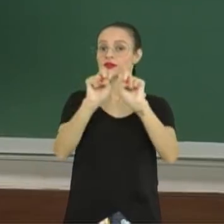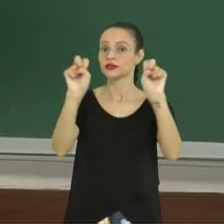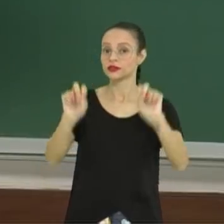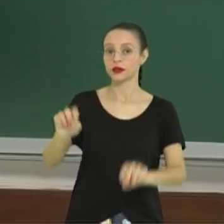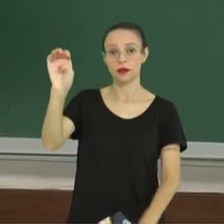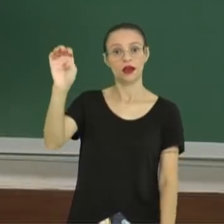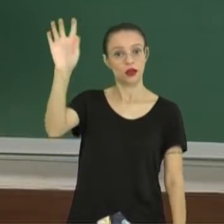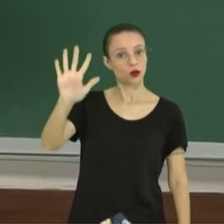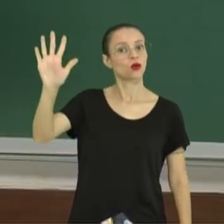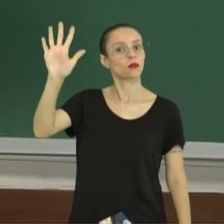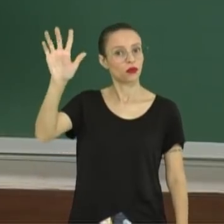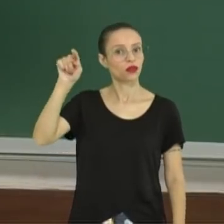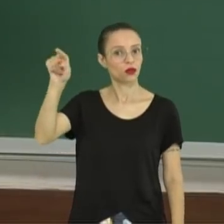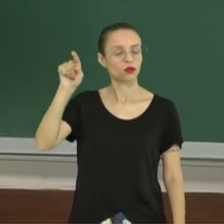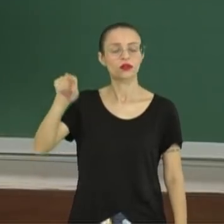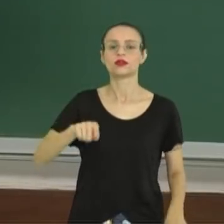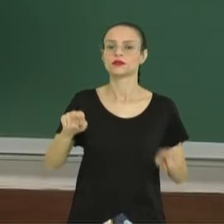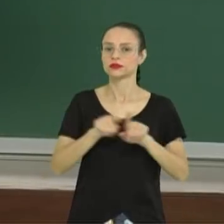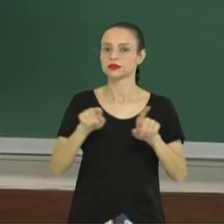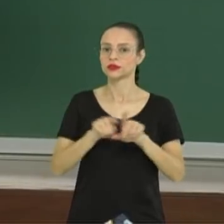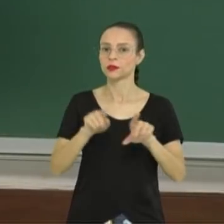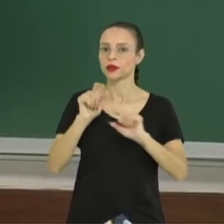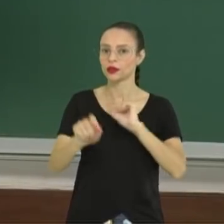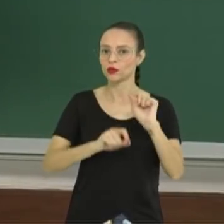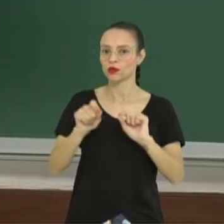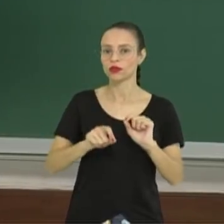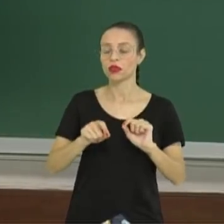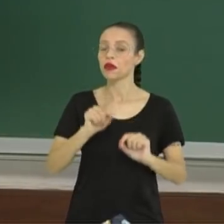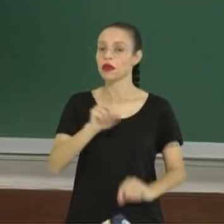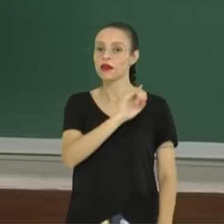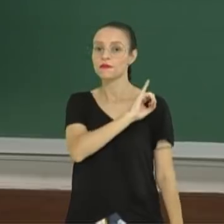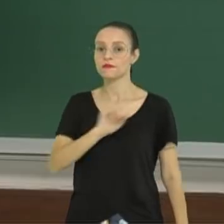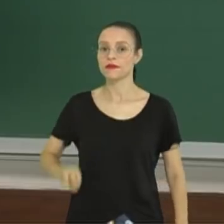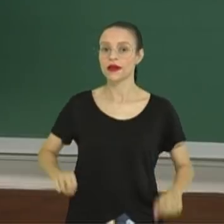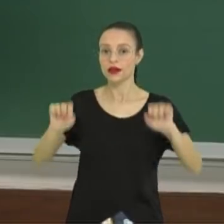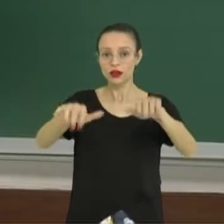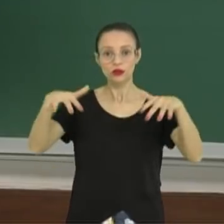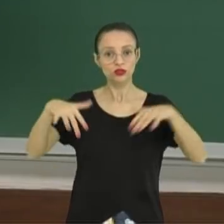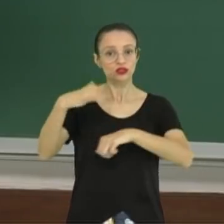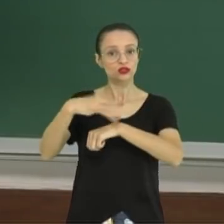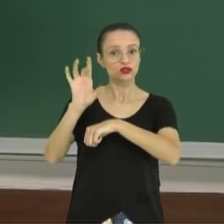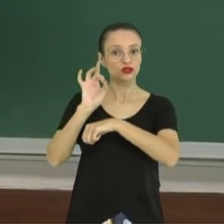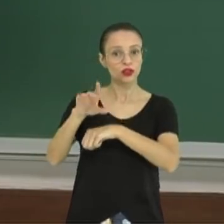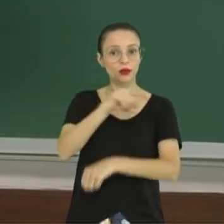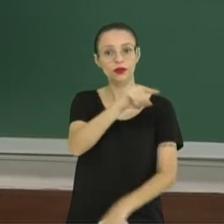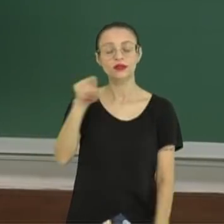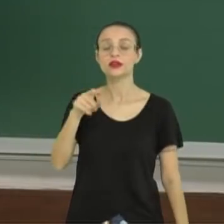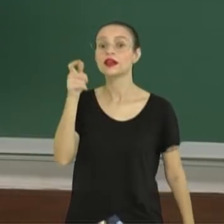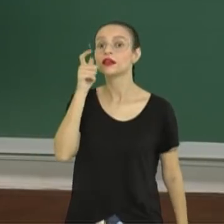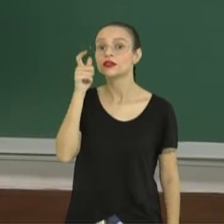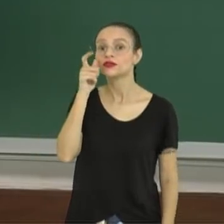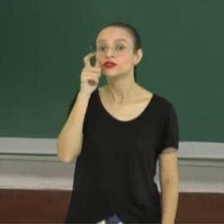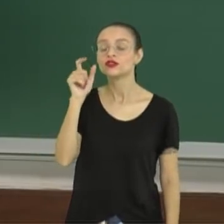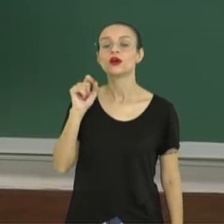europeu, né? Era também pautado por impérios. Inclusive fica a dica para vocês aí, se quiserem assistir,